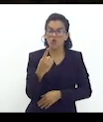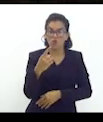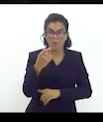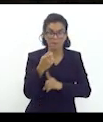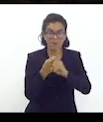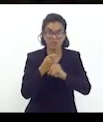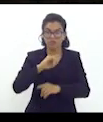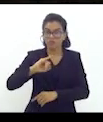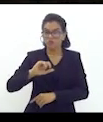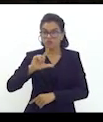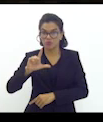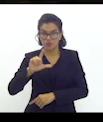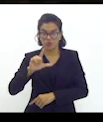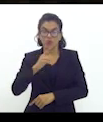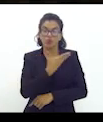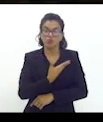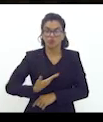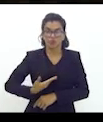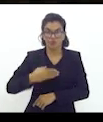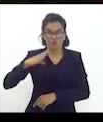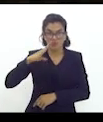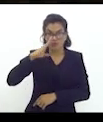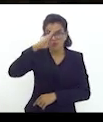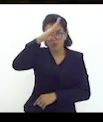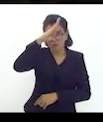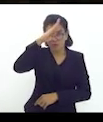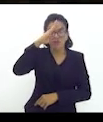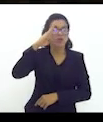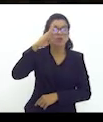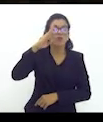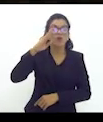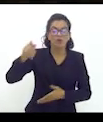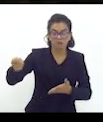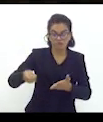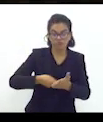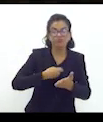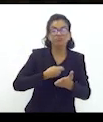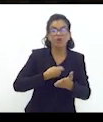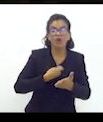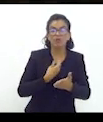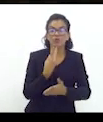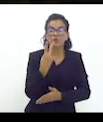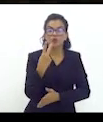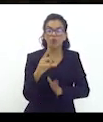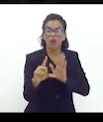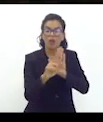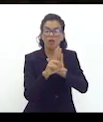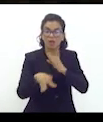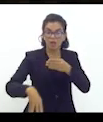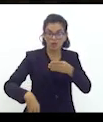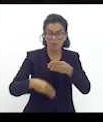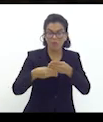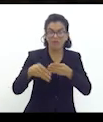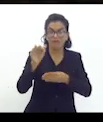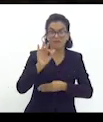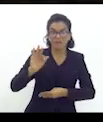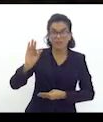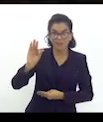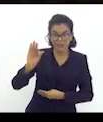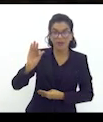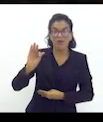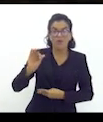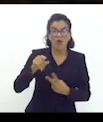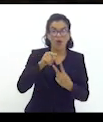1/7/2022, no governo Bolsonaro, sancionou duas leis complementares federais,